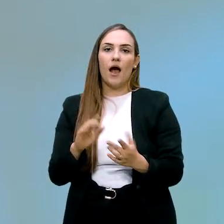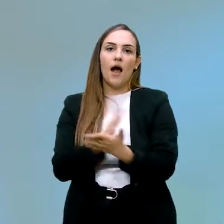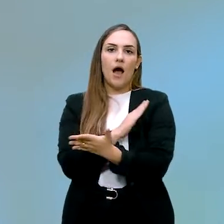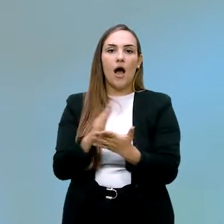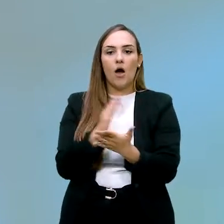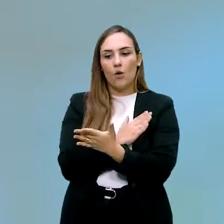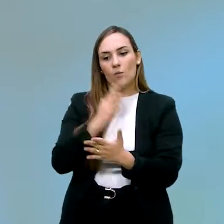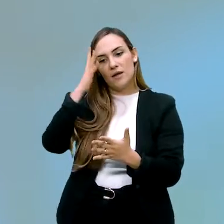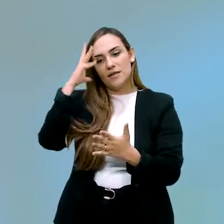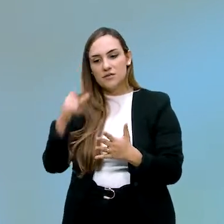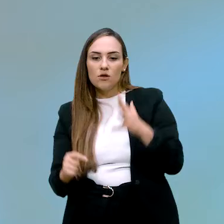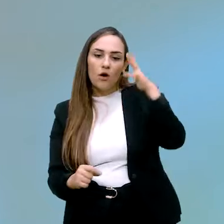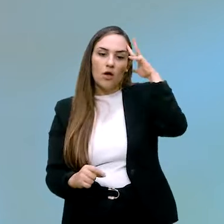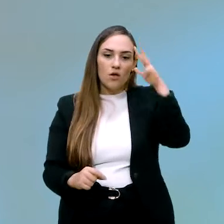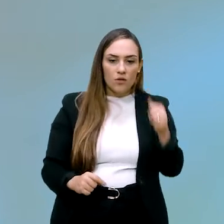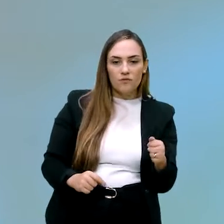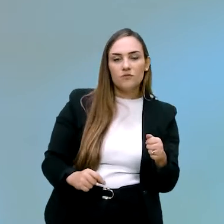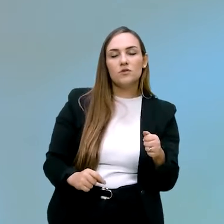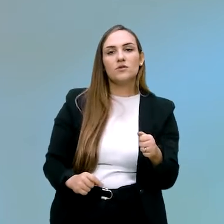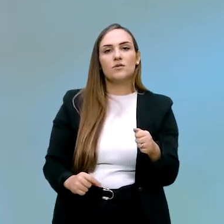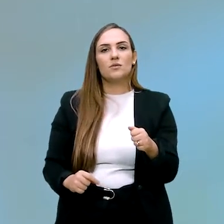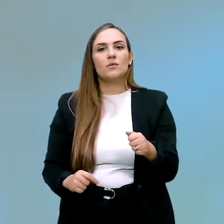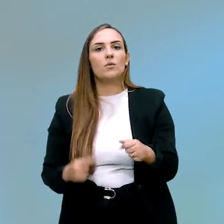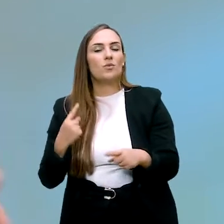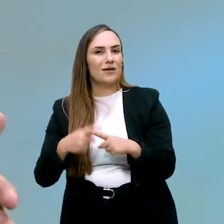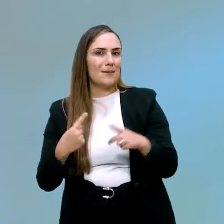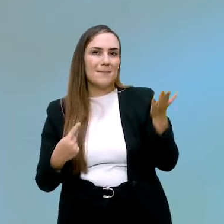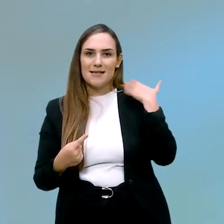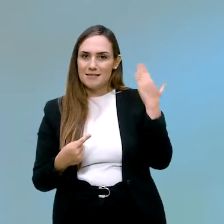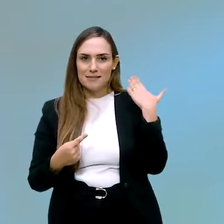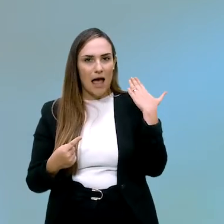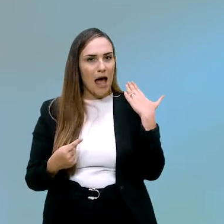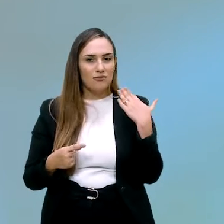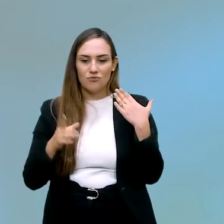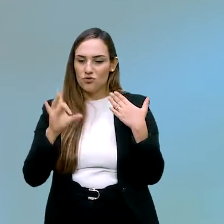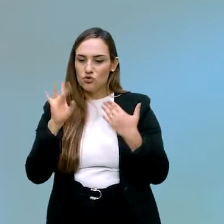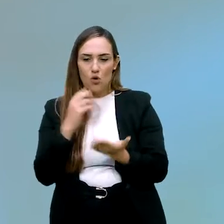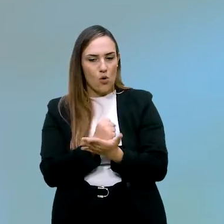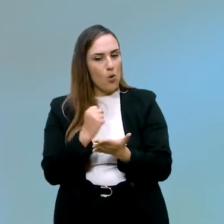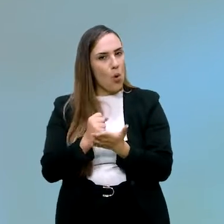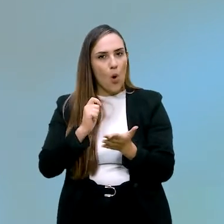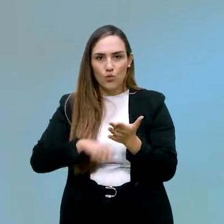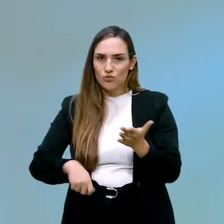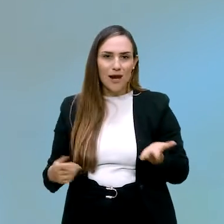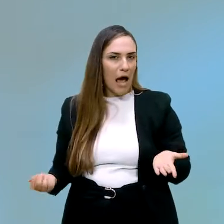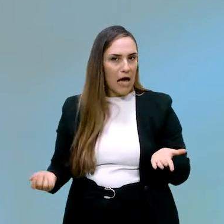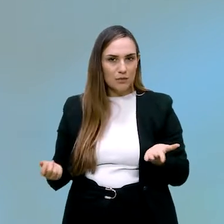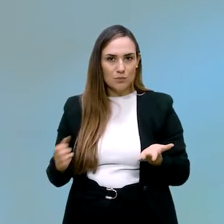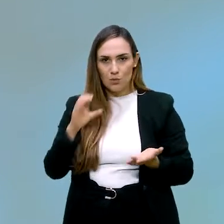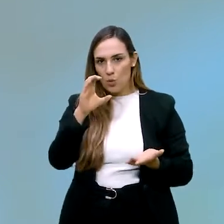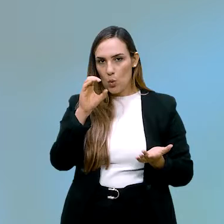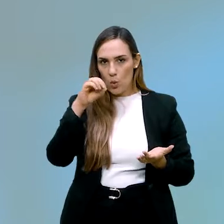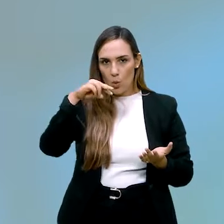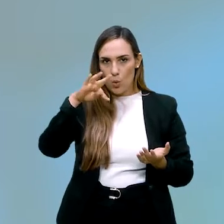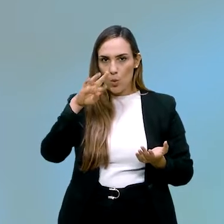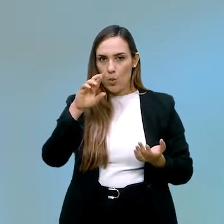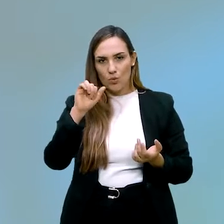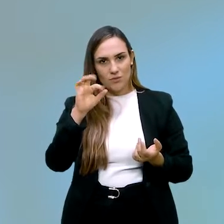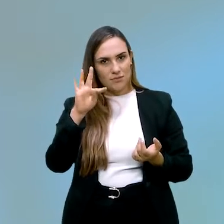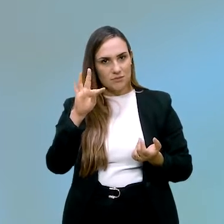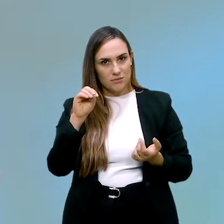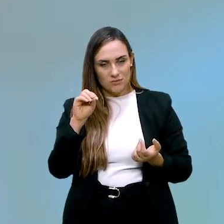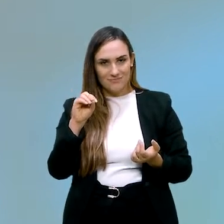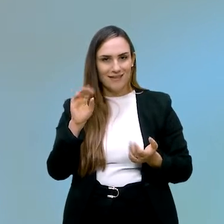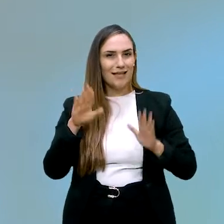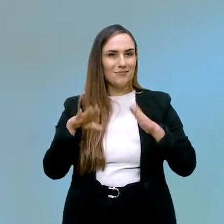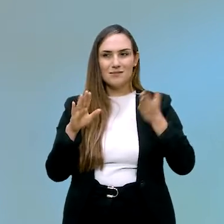casos que eram judicializados aos planos de saúde, como eles eram decididos anteriormente. Existia, por exemplo, decisões que iam